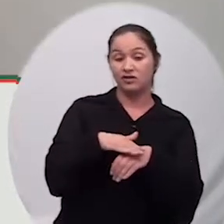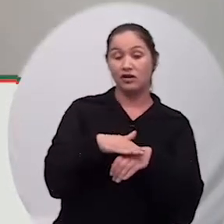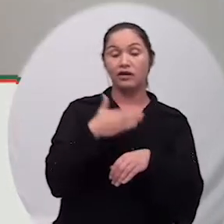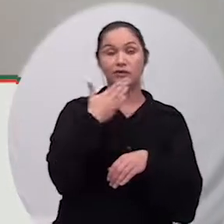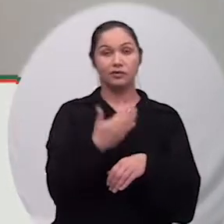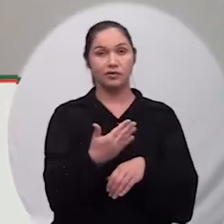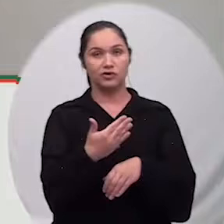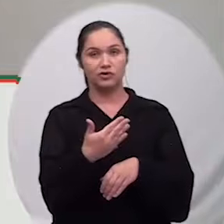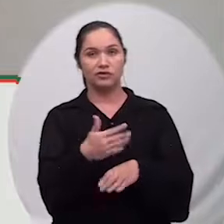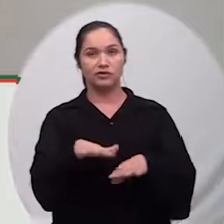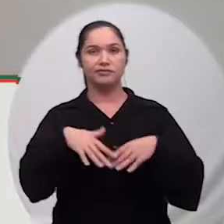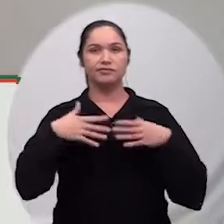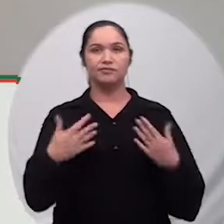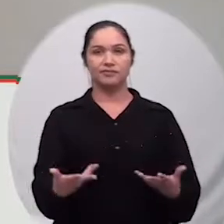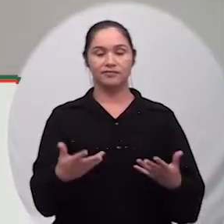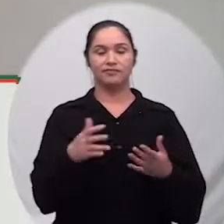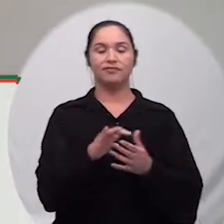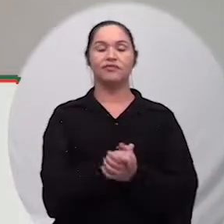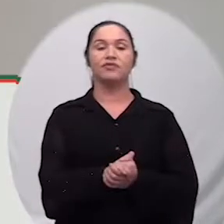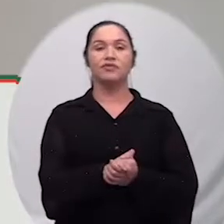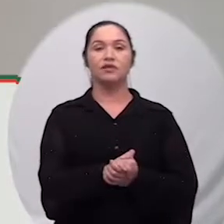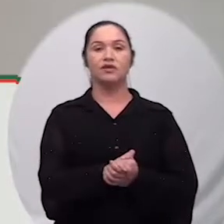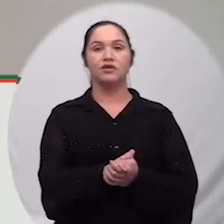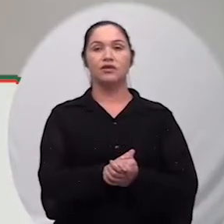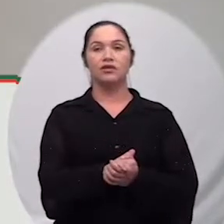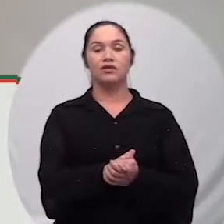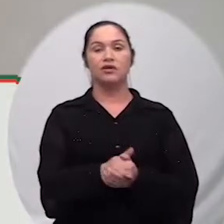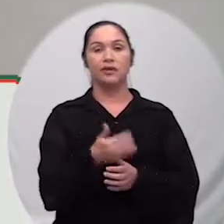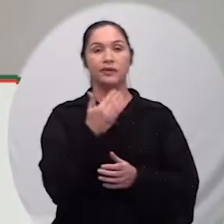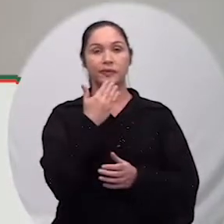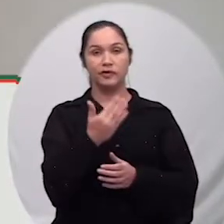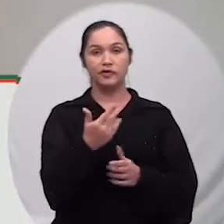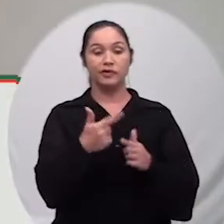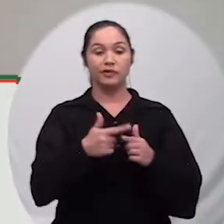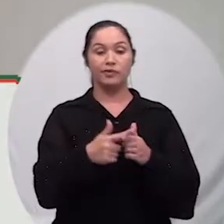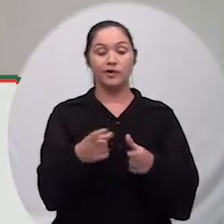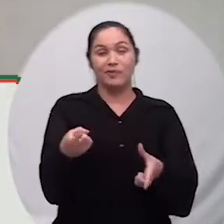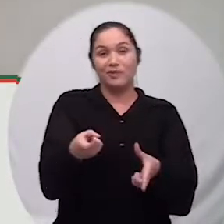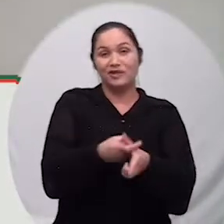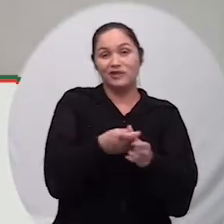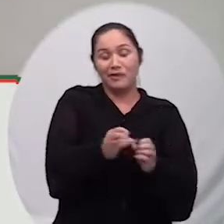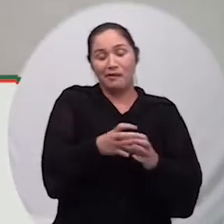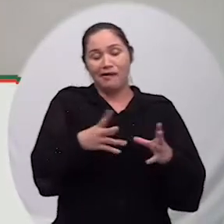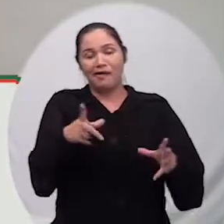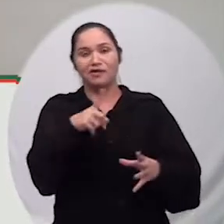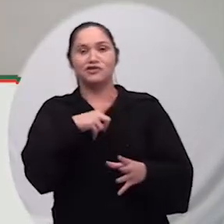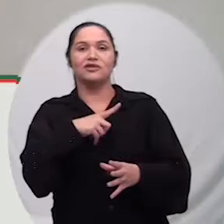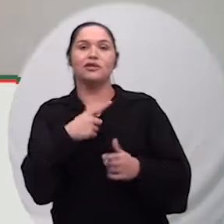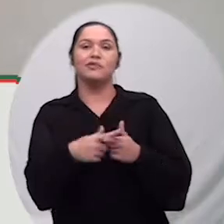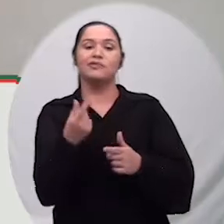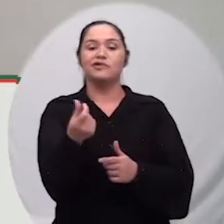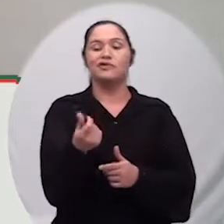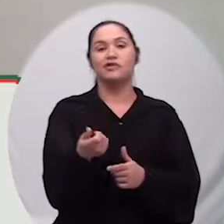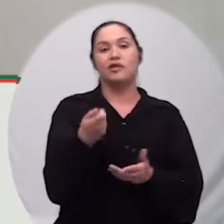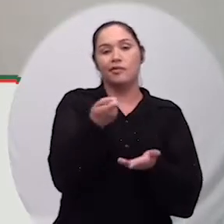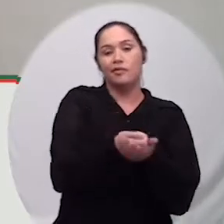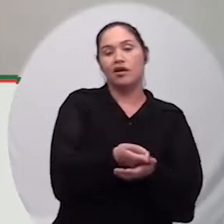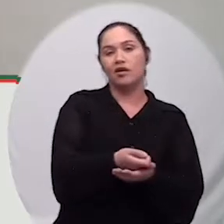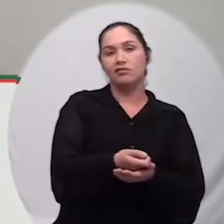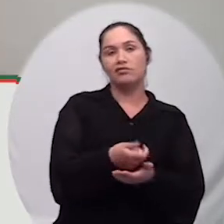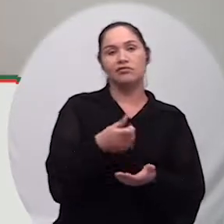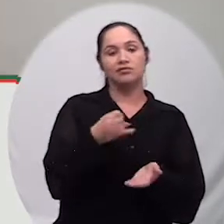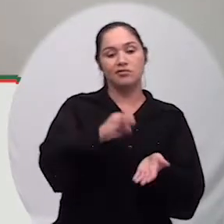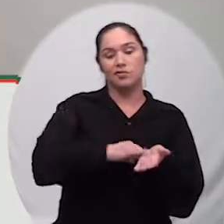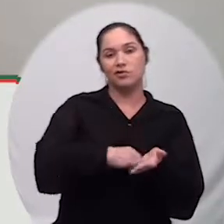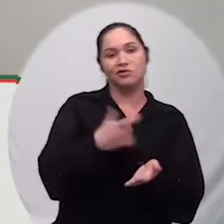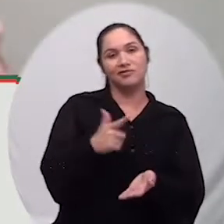fazenda, uma é 8 mil, outra é perto de 40 mil, e não possui receita de forma alguma a fim de honrar esses compromissos. Nós pedimos,